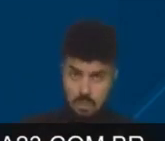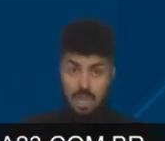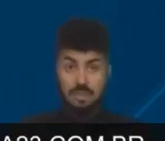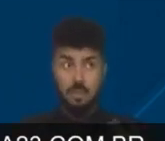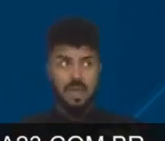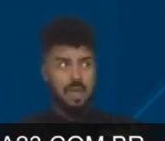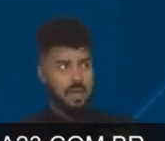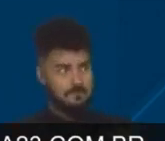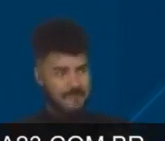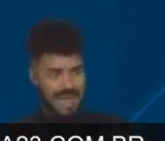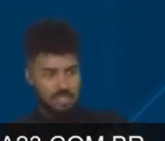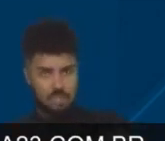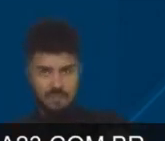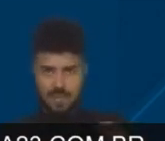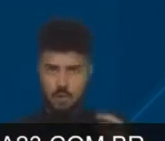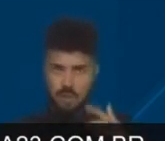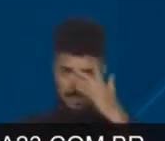mais acrescido